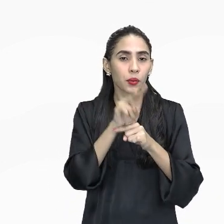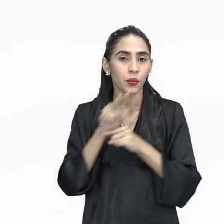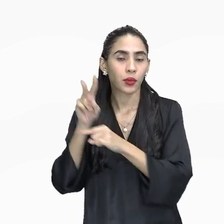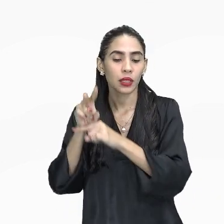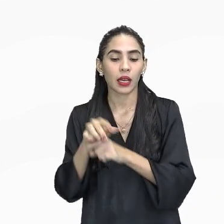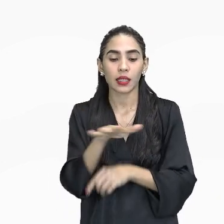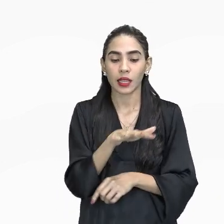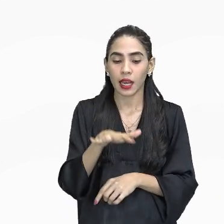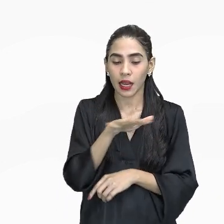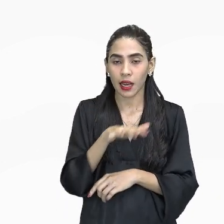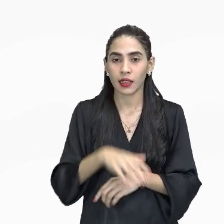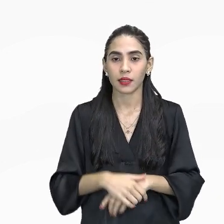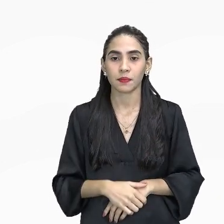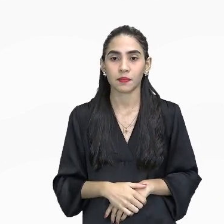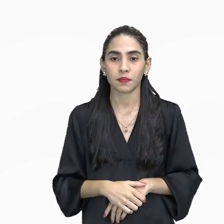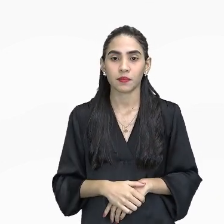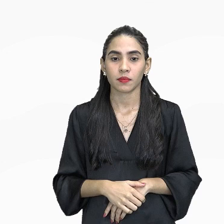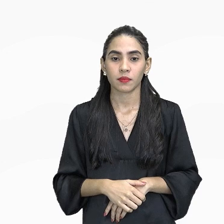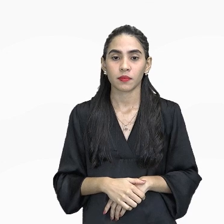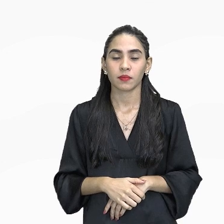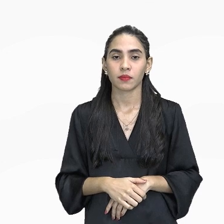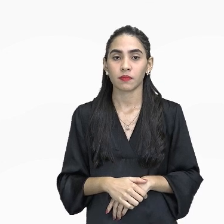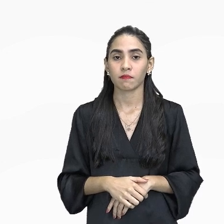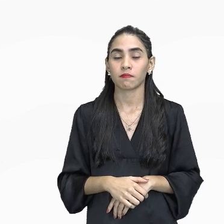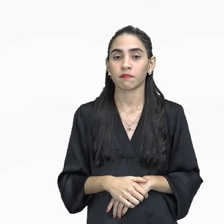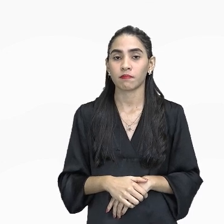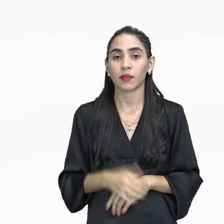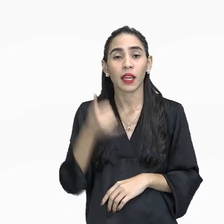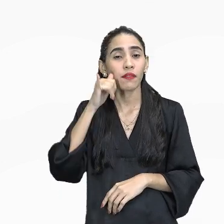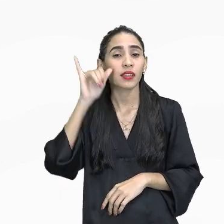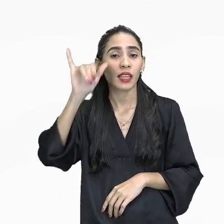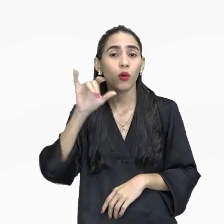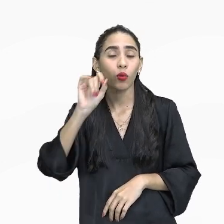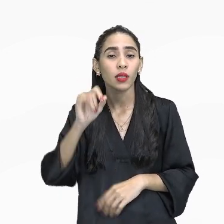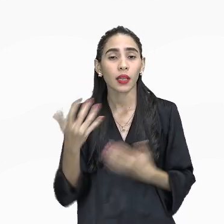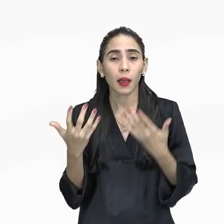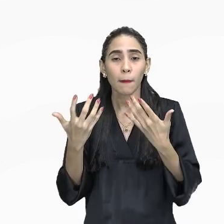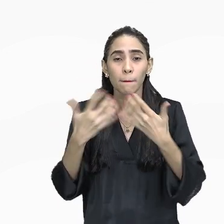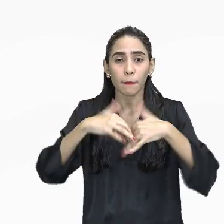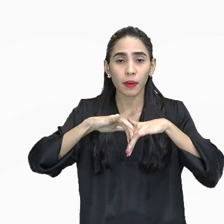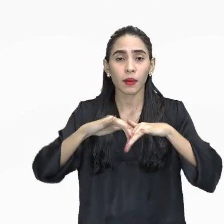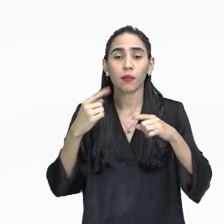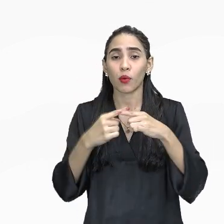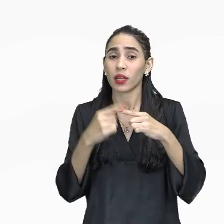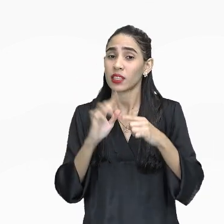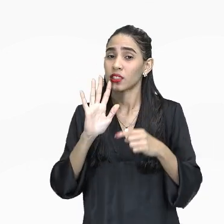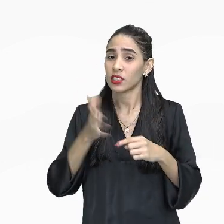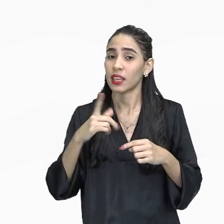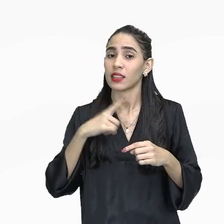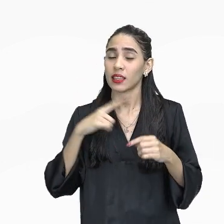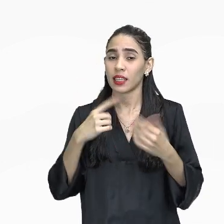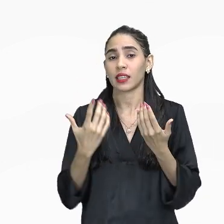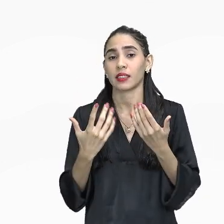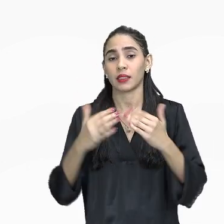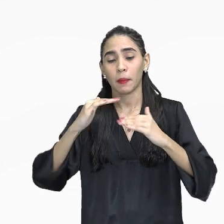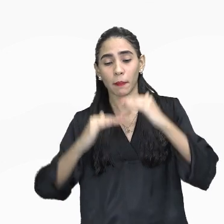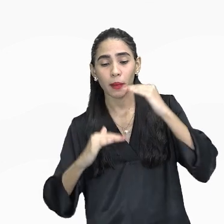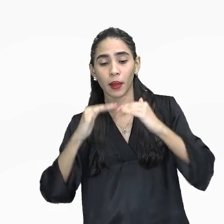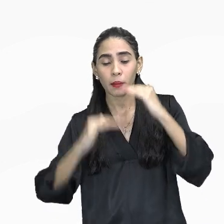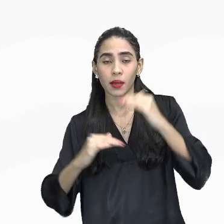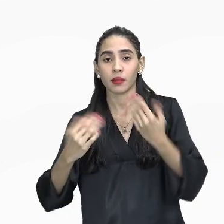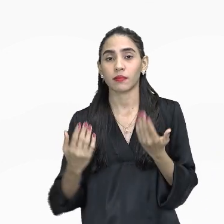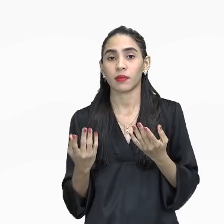dessa região, né, de uma forma que a gente não atrapalhe mais, porque o desequilíbrio já está aí, como foi apresentado os dados.